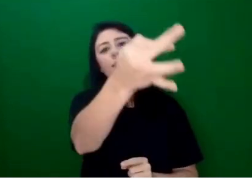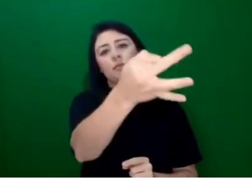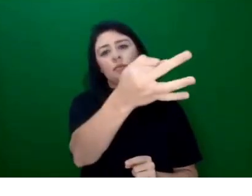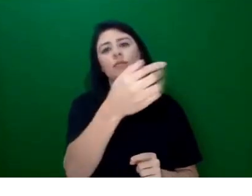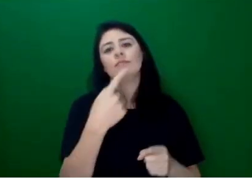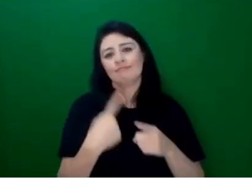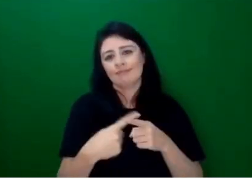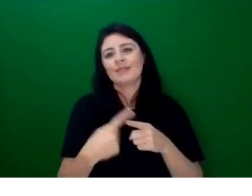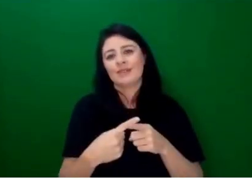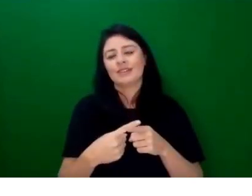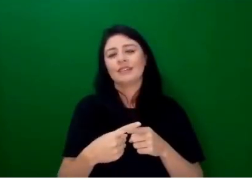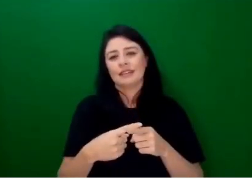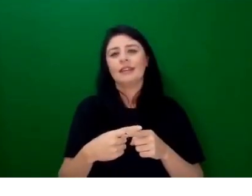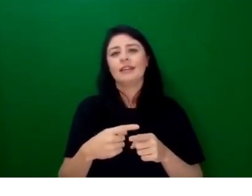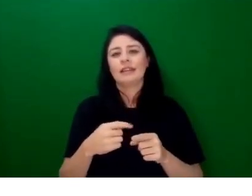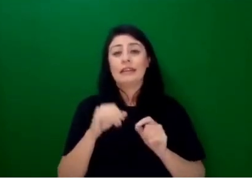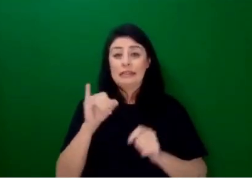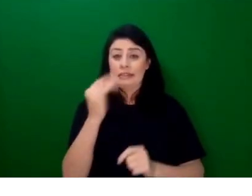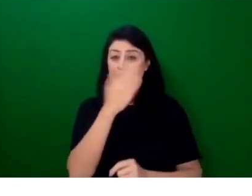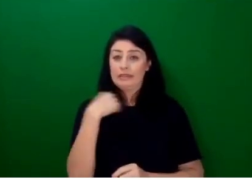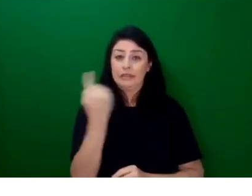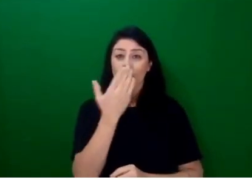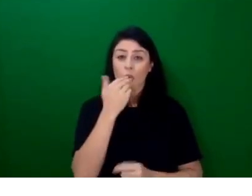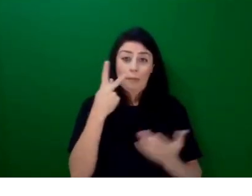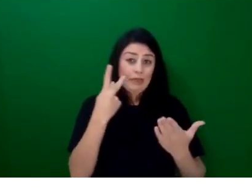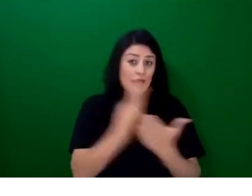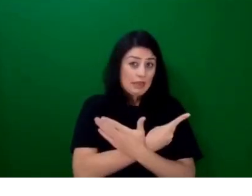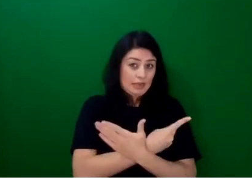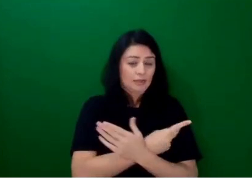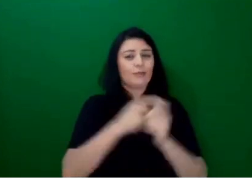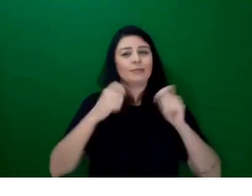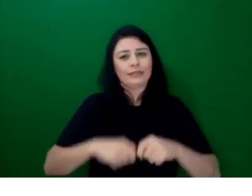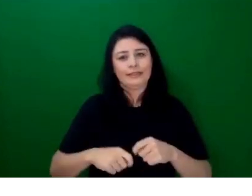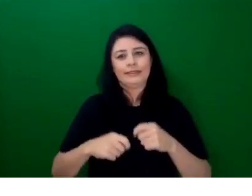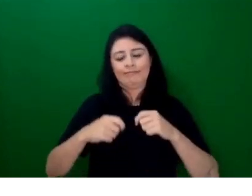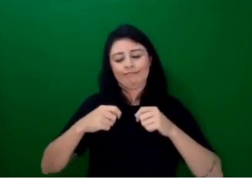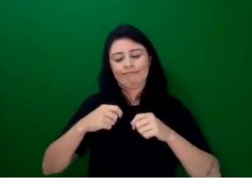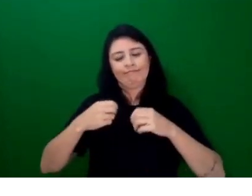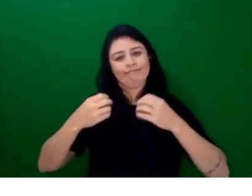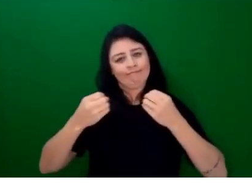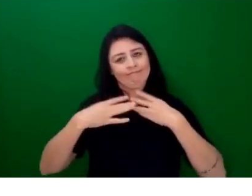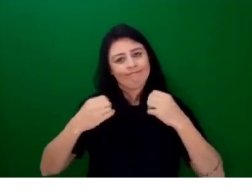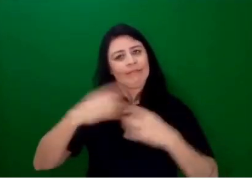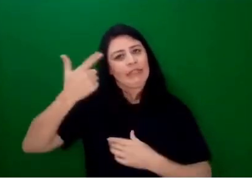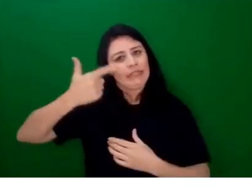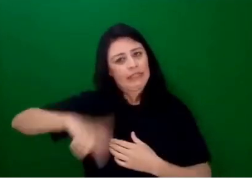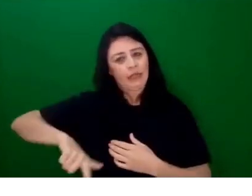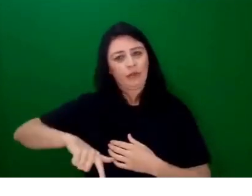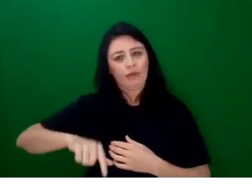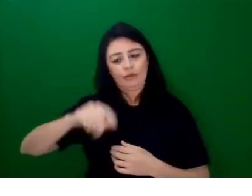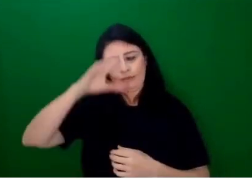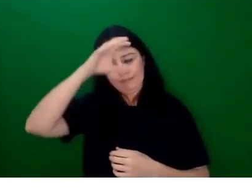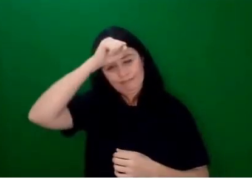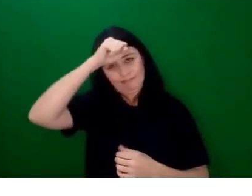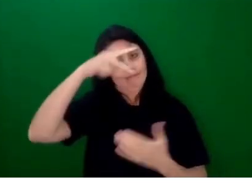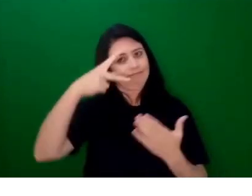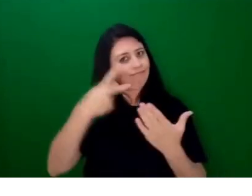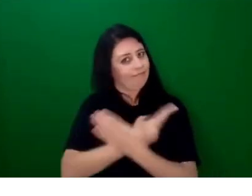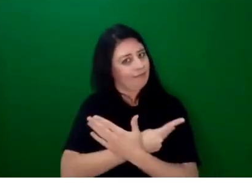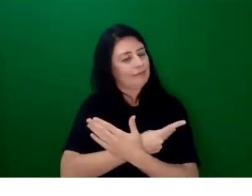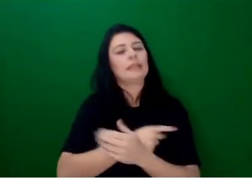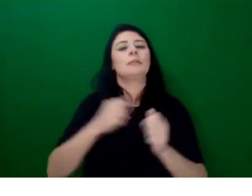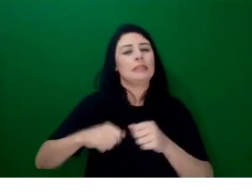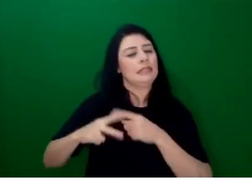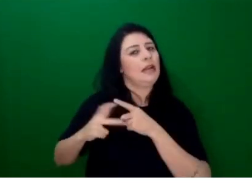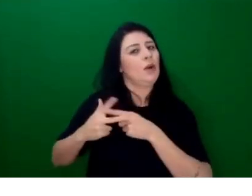A própria palavra já diz, quando a gente come errado, a gente precisa se reeducar. Aprender novamente o que a gente começou